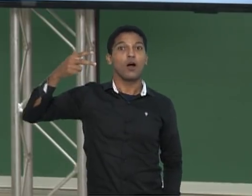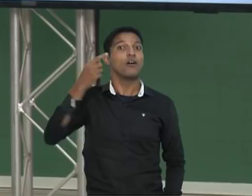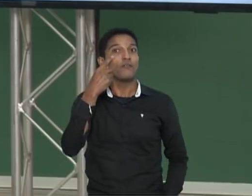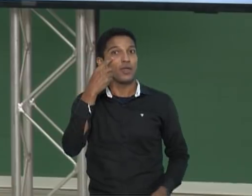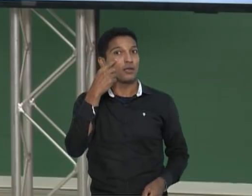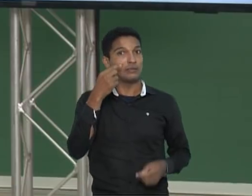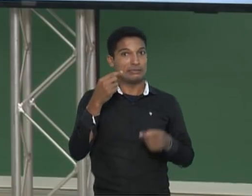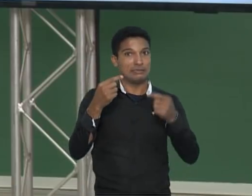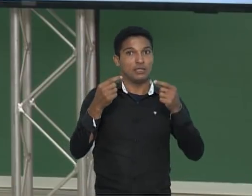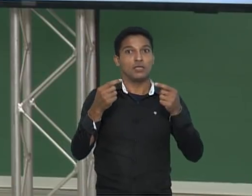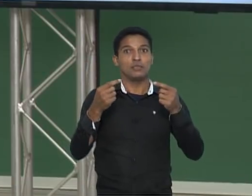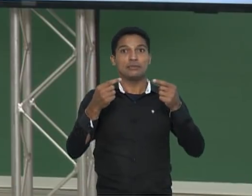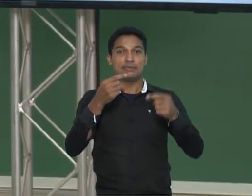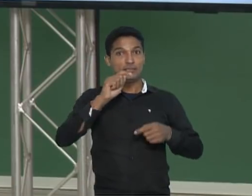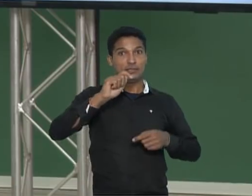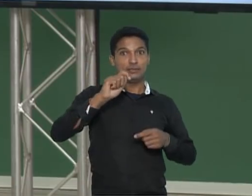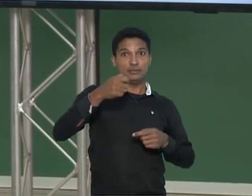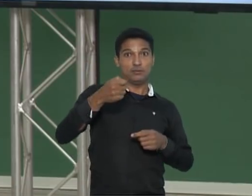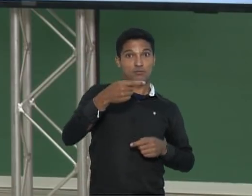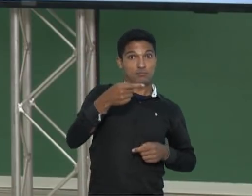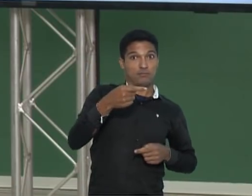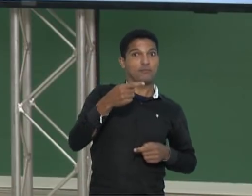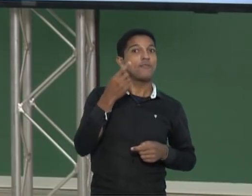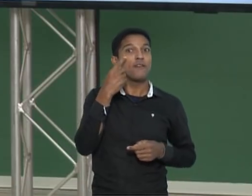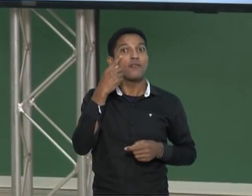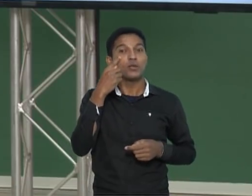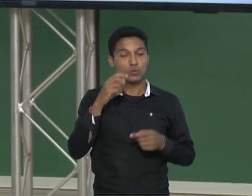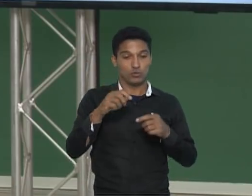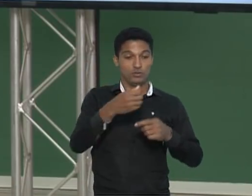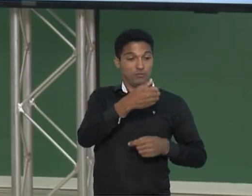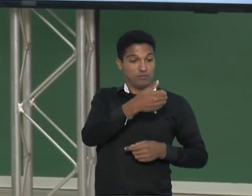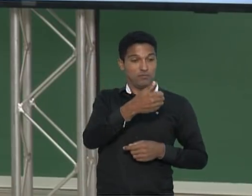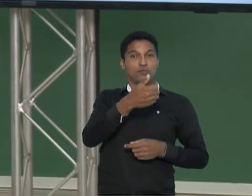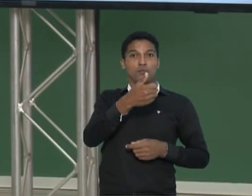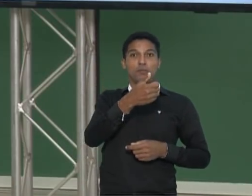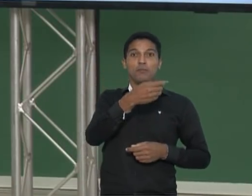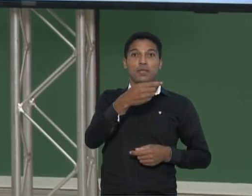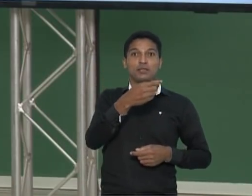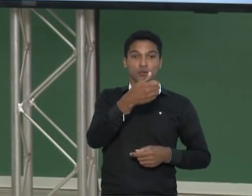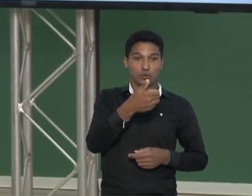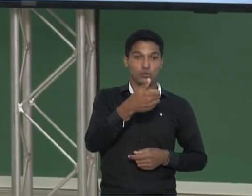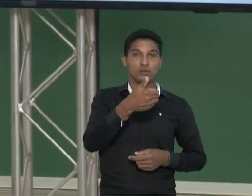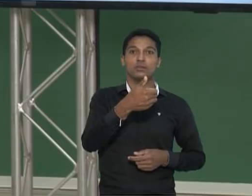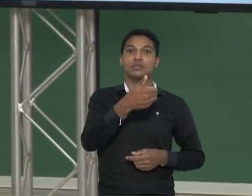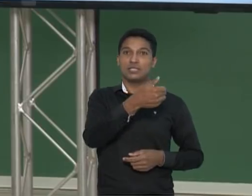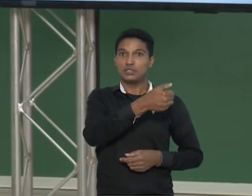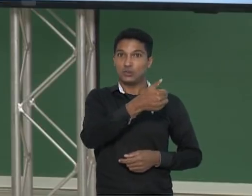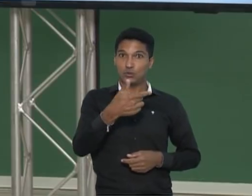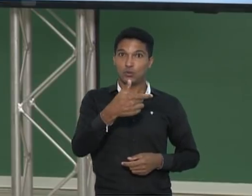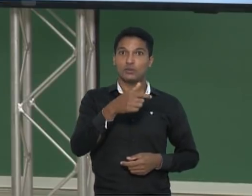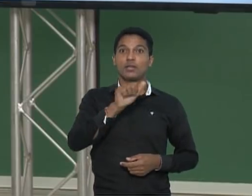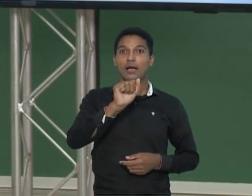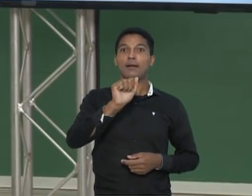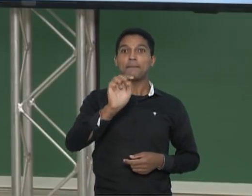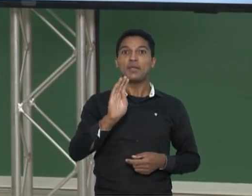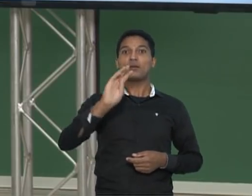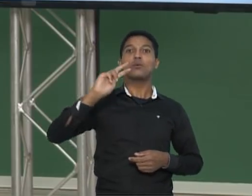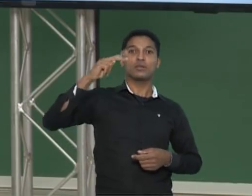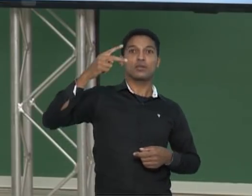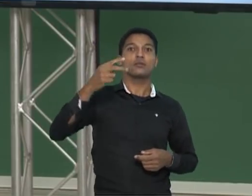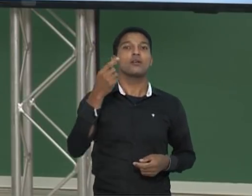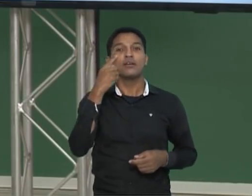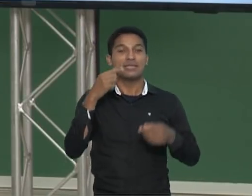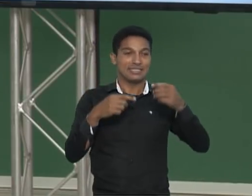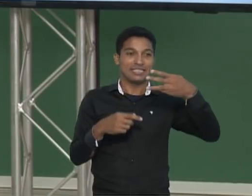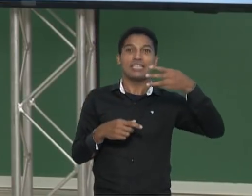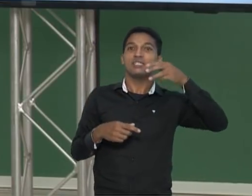que nós temos o resultado menos 12ab ao quadrado. E assim por diante. Olha aqui, ó, 3b ao quadrado vezes 4a,